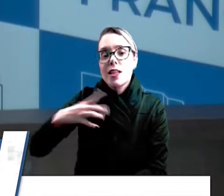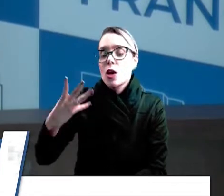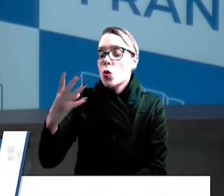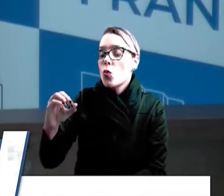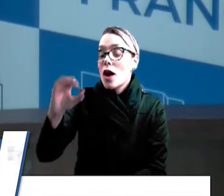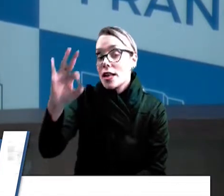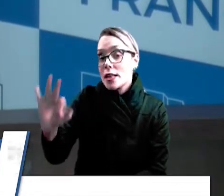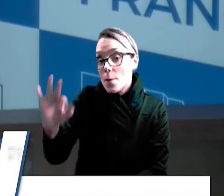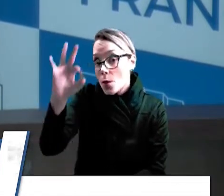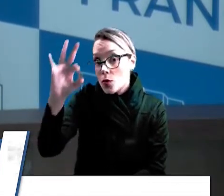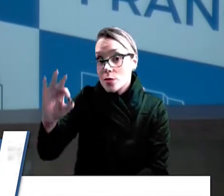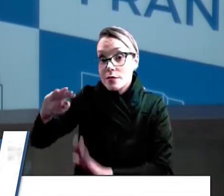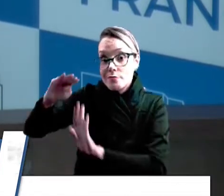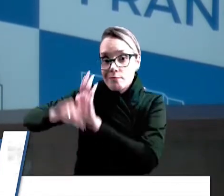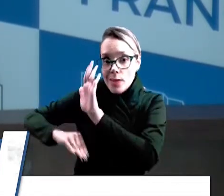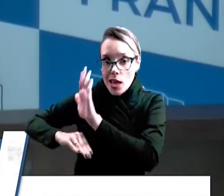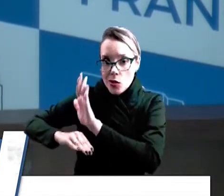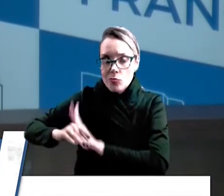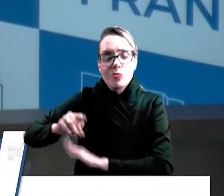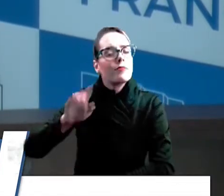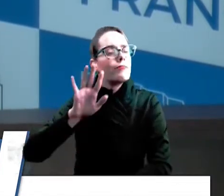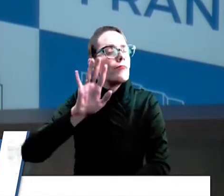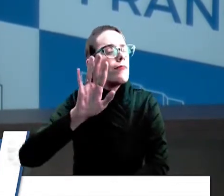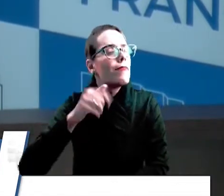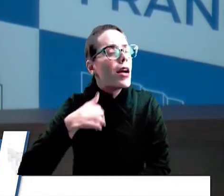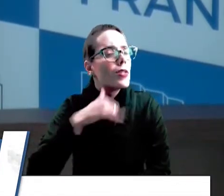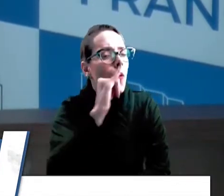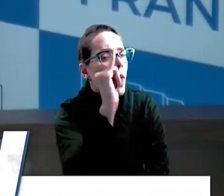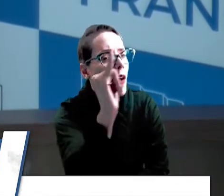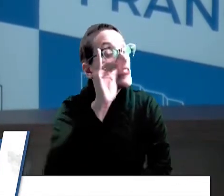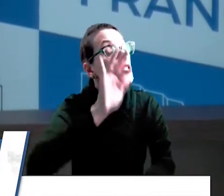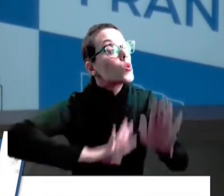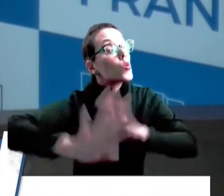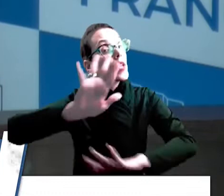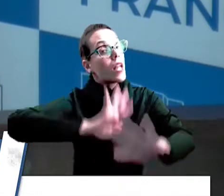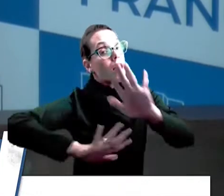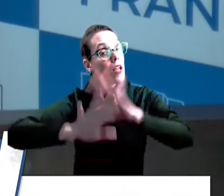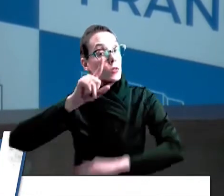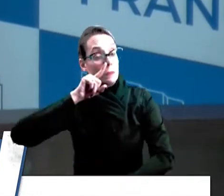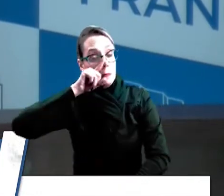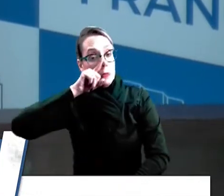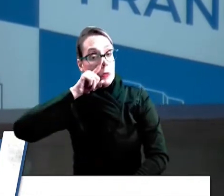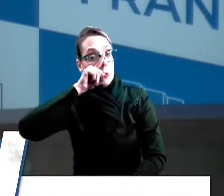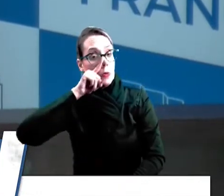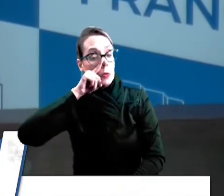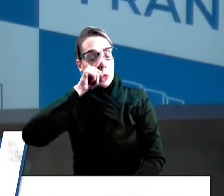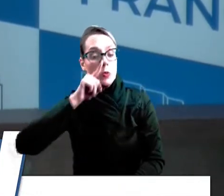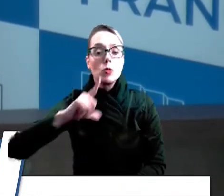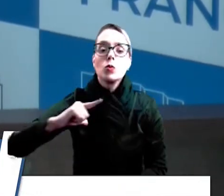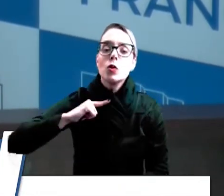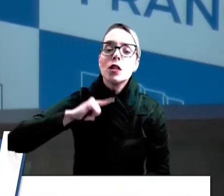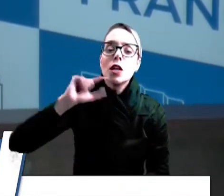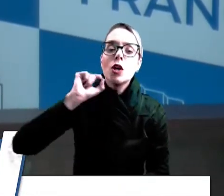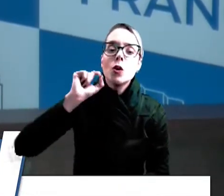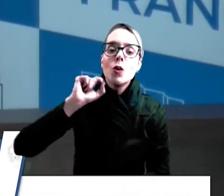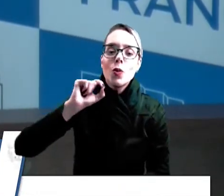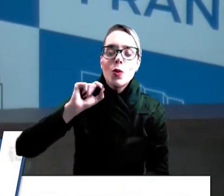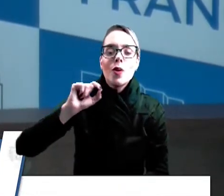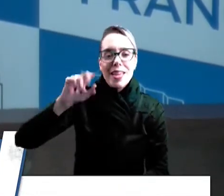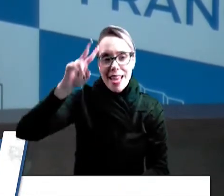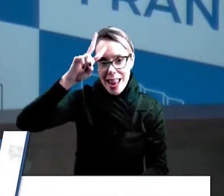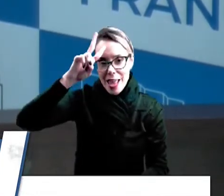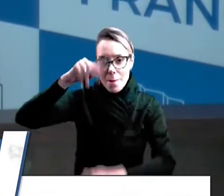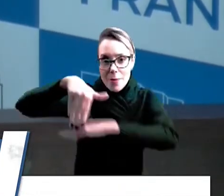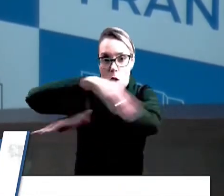um perigo. Por exemplo, nós temos a licitação das placas de rua, que eu já falei várias vezes,